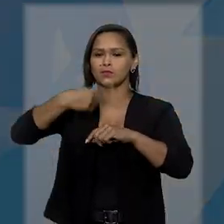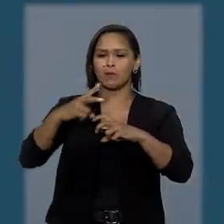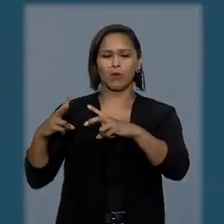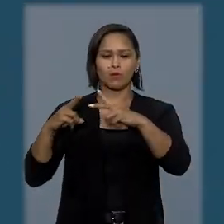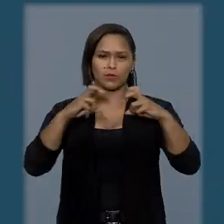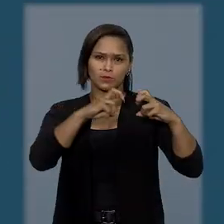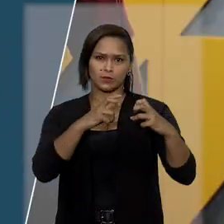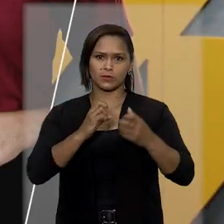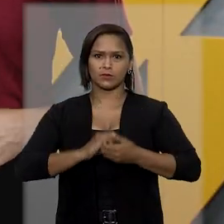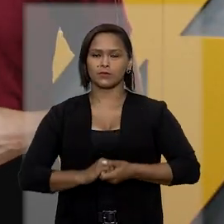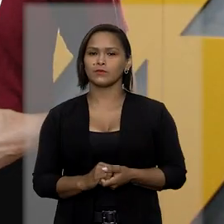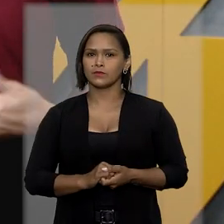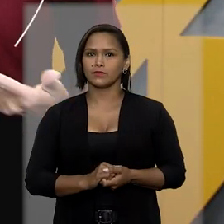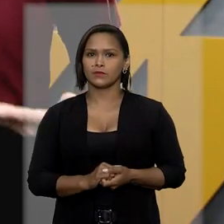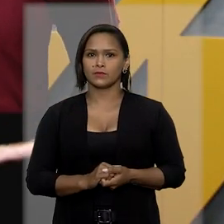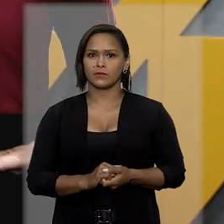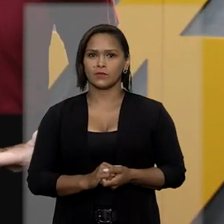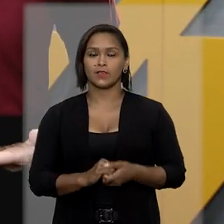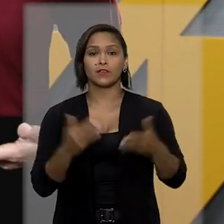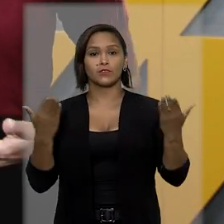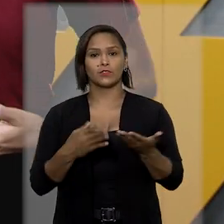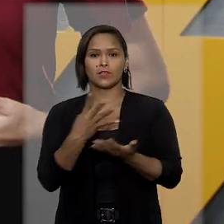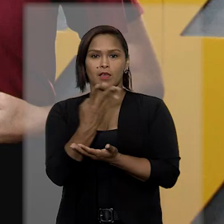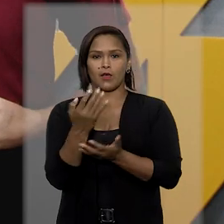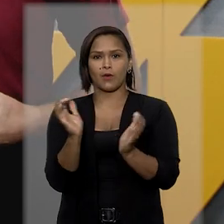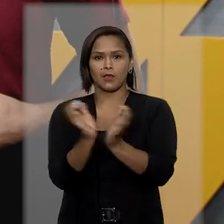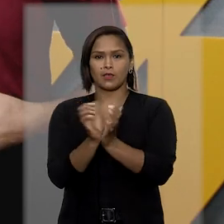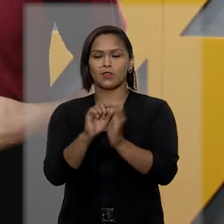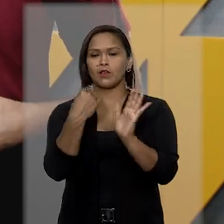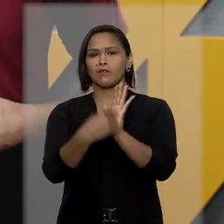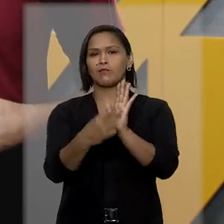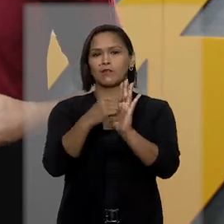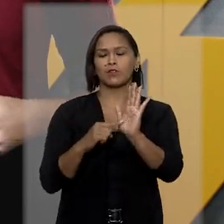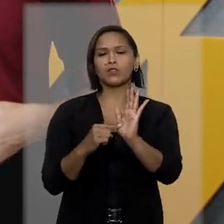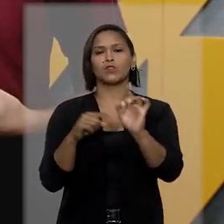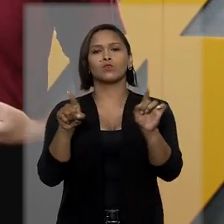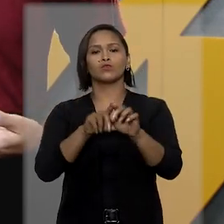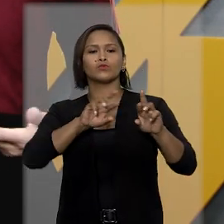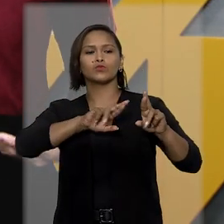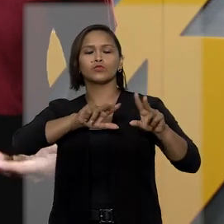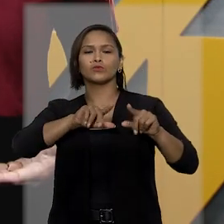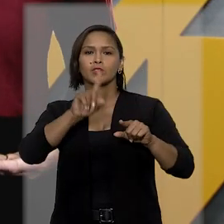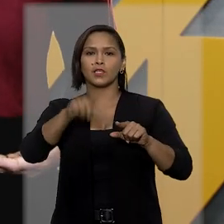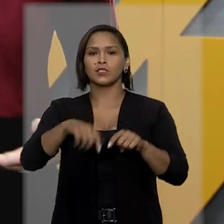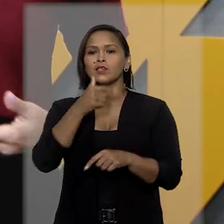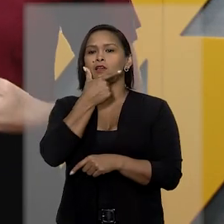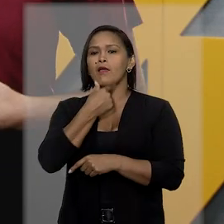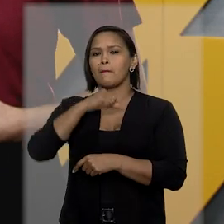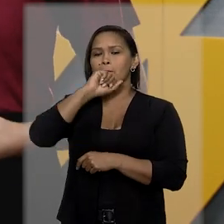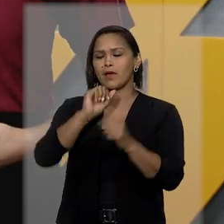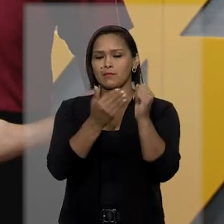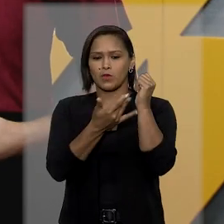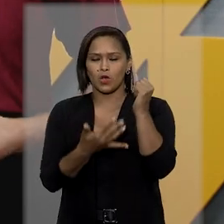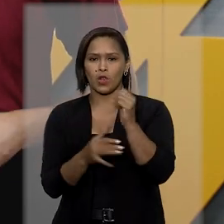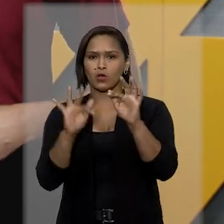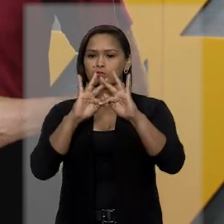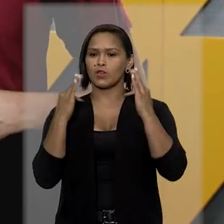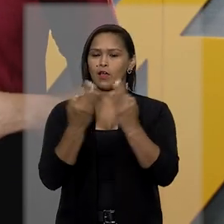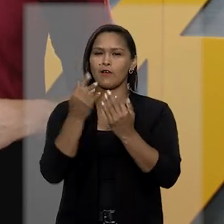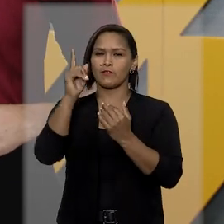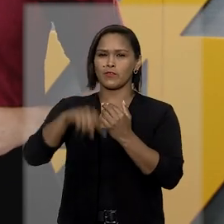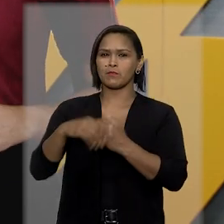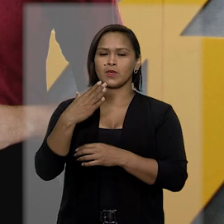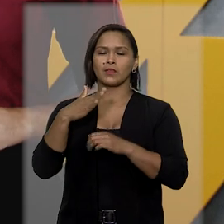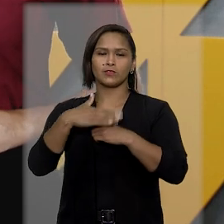trânsito. Já a quarta turma vedou o tratamento diferente entre pai biológico e sócio afetivo